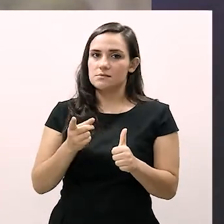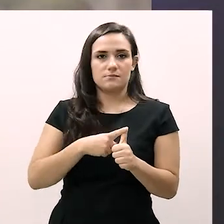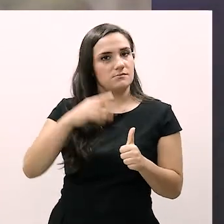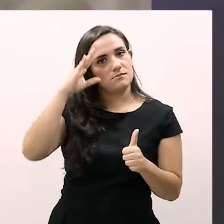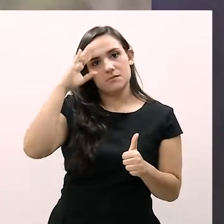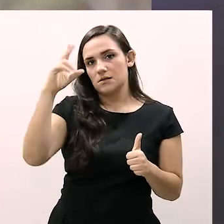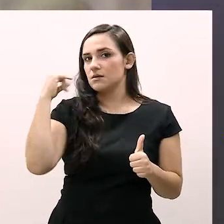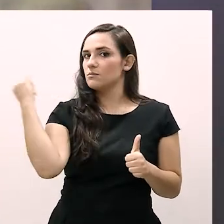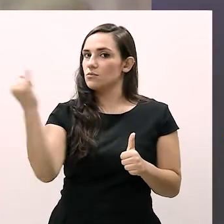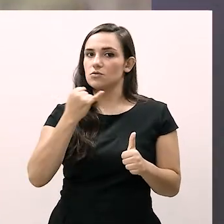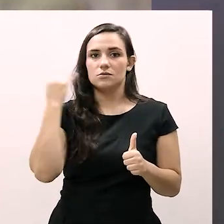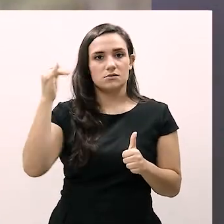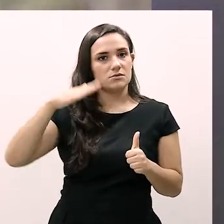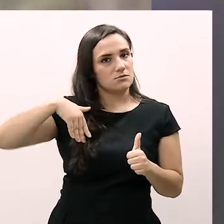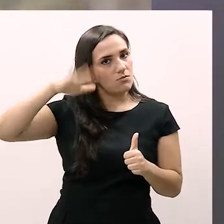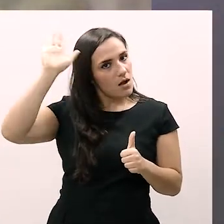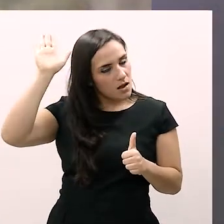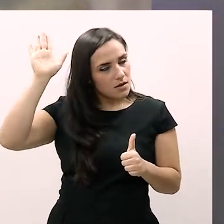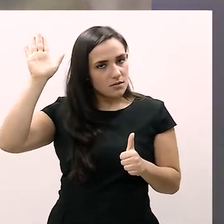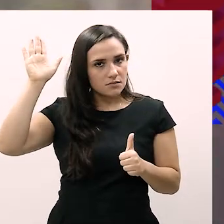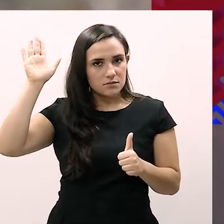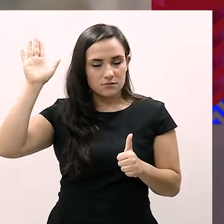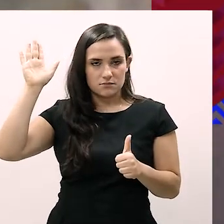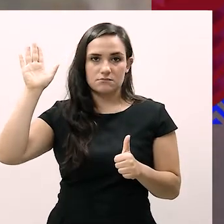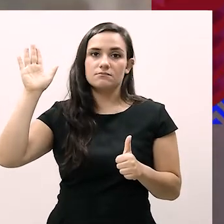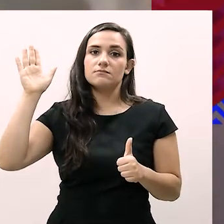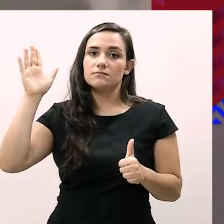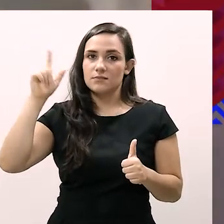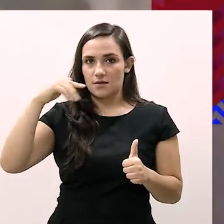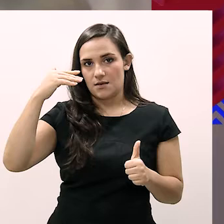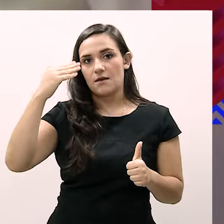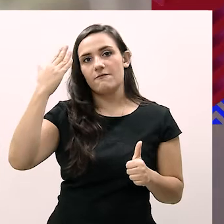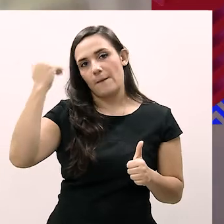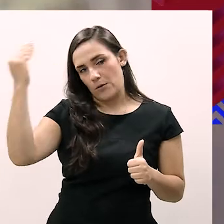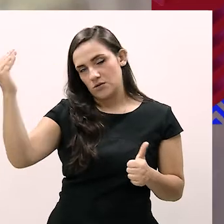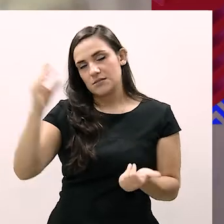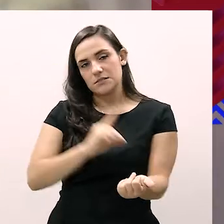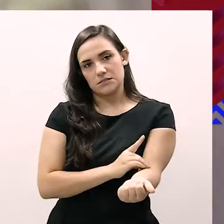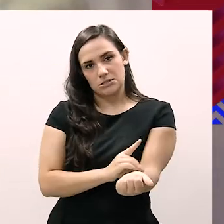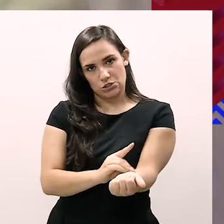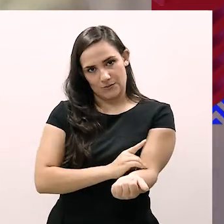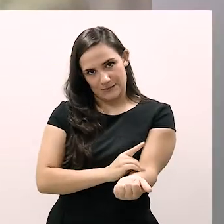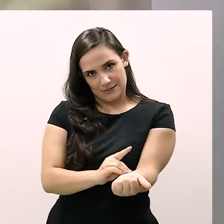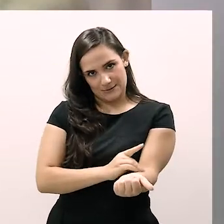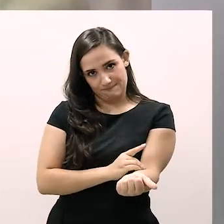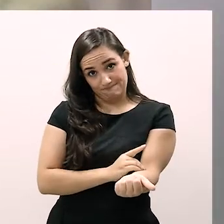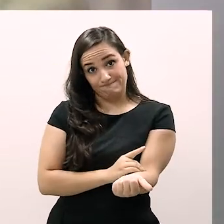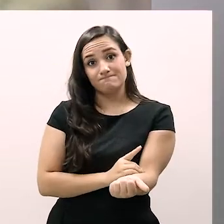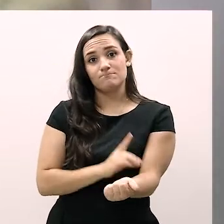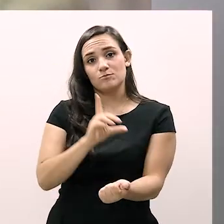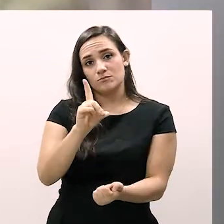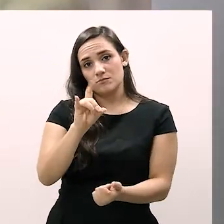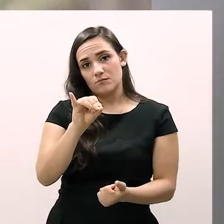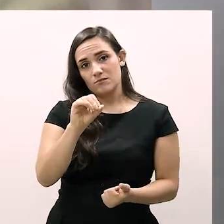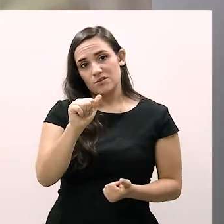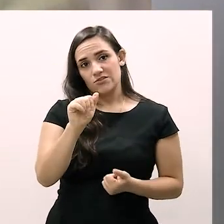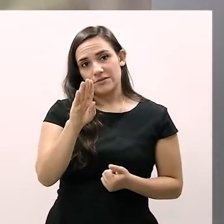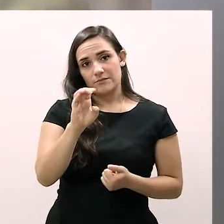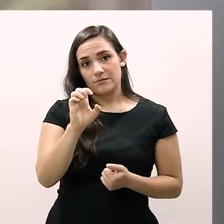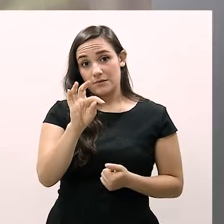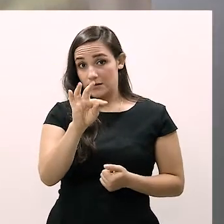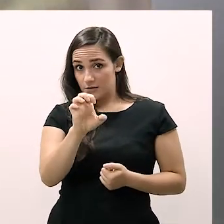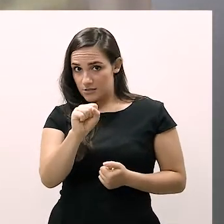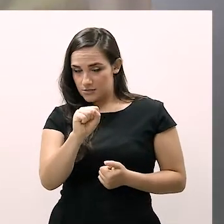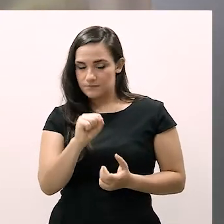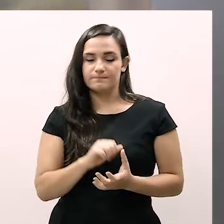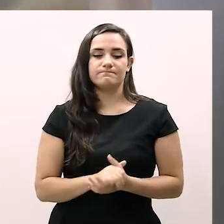mais significativa, muito falada, é diabetes. Então, o paciente obeso